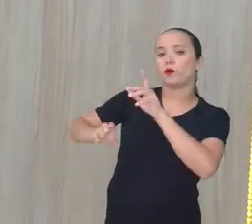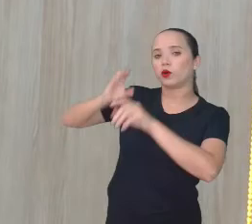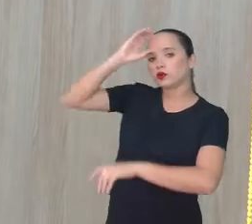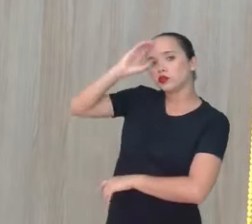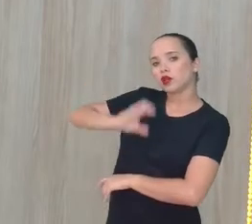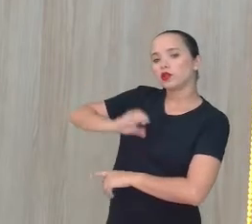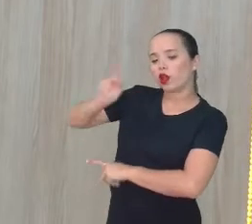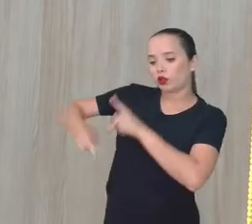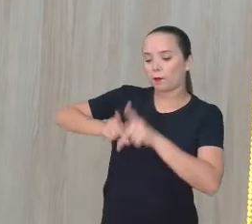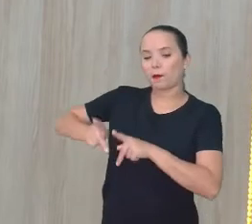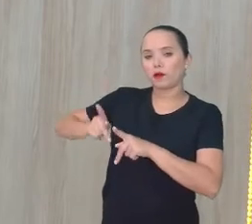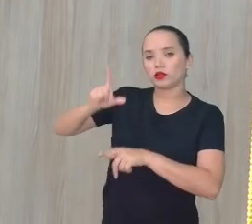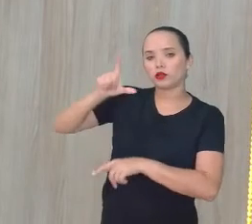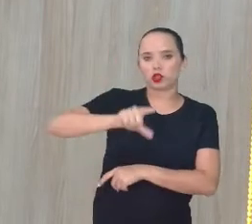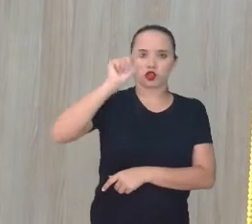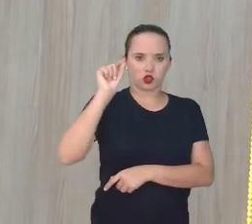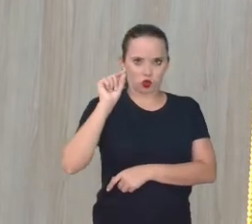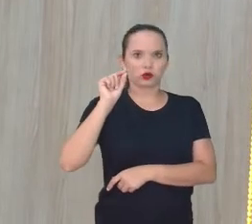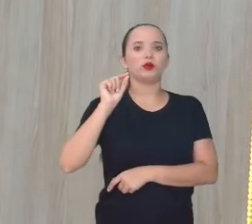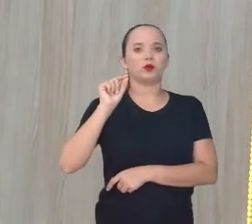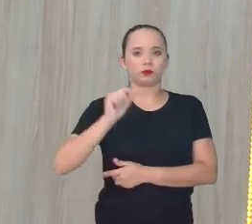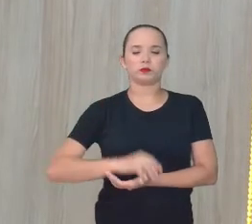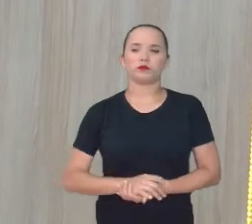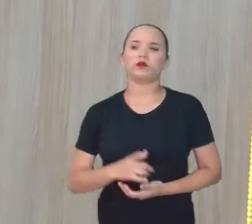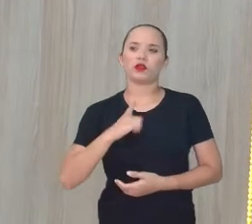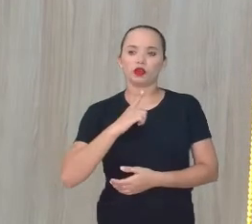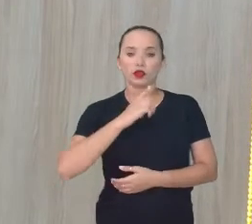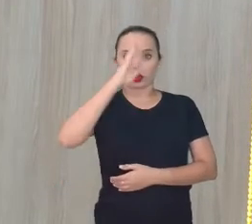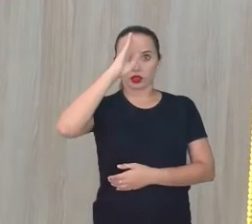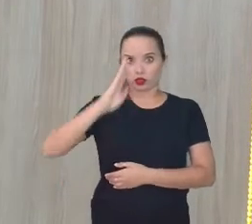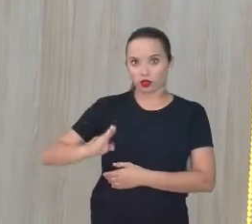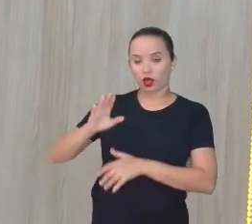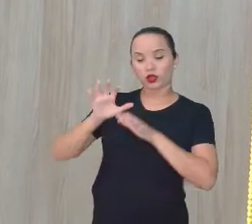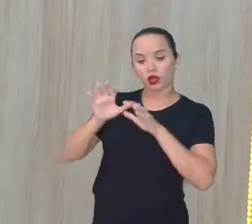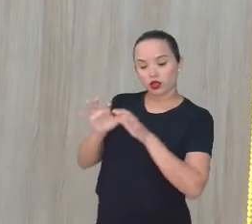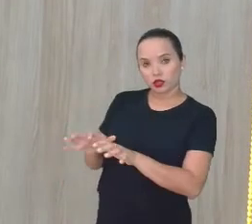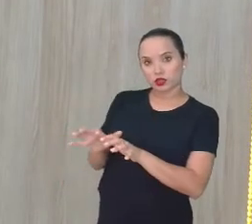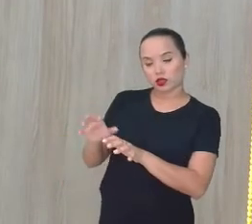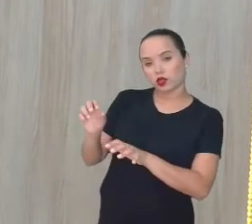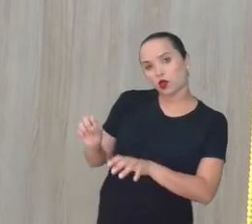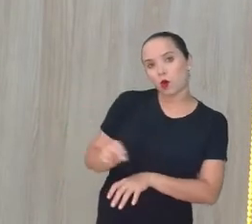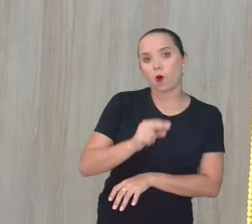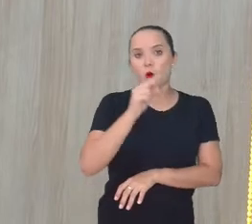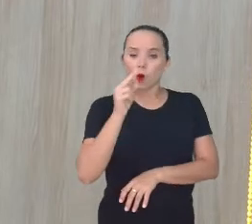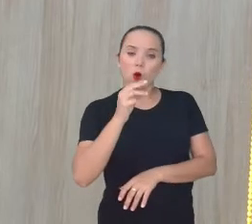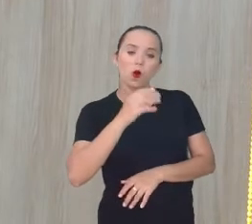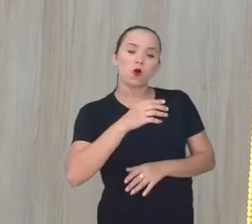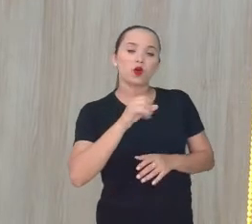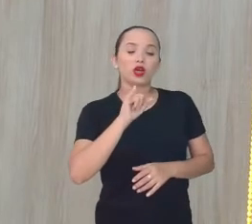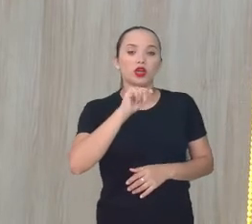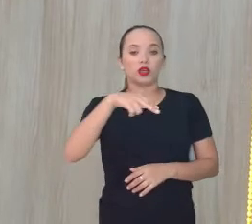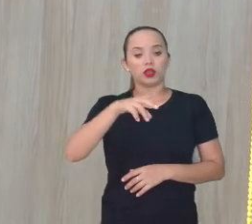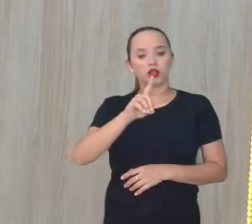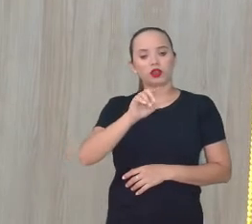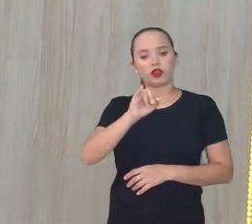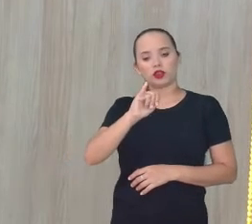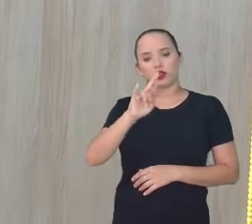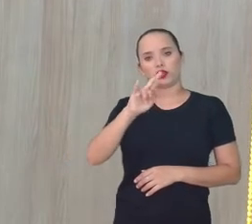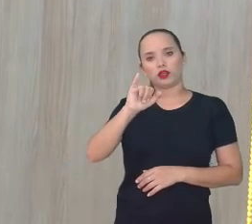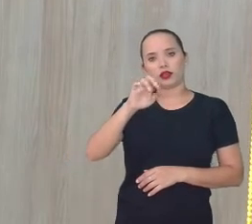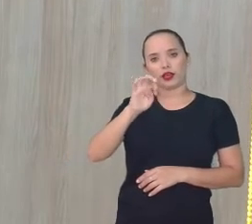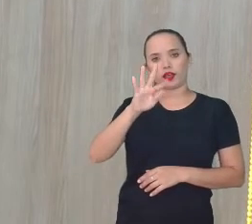população que escolhe ali os representantes. Indireta é quando ela escolhe alguns representantes e esses escolhem